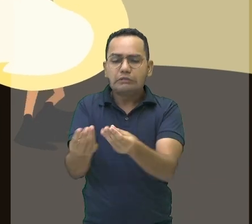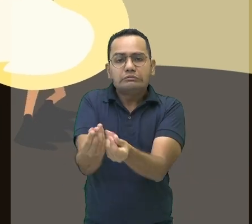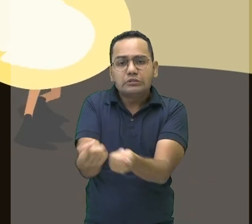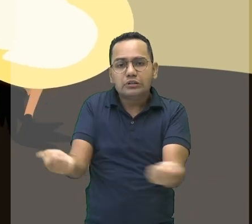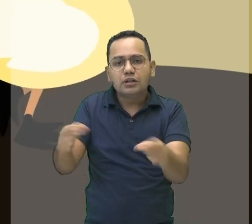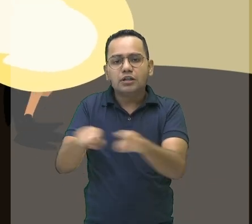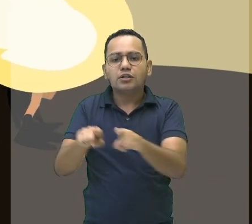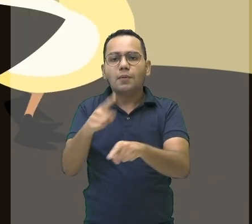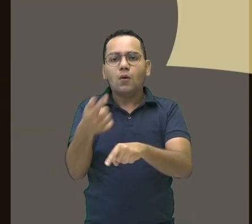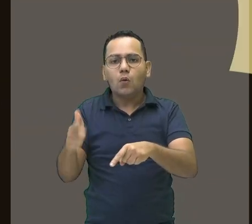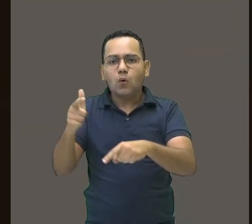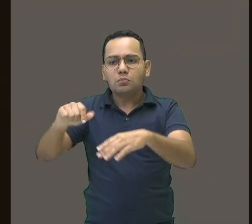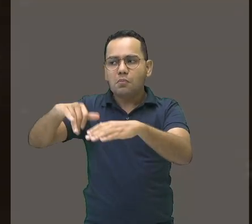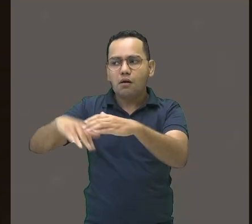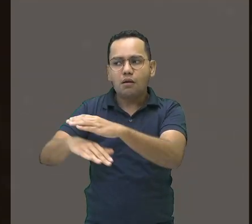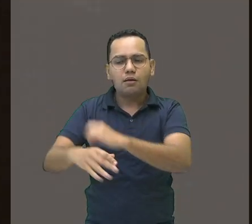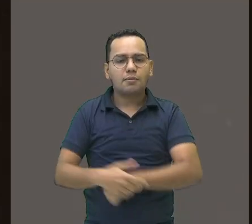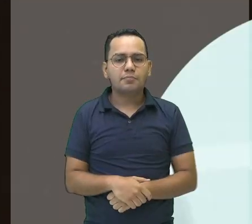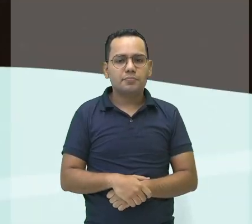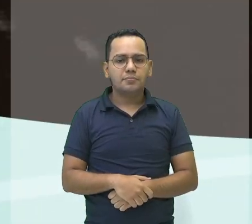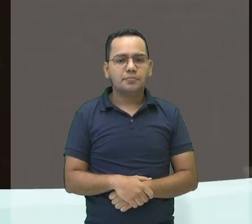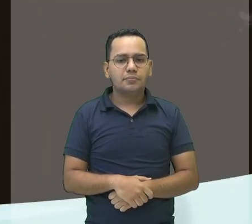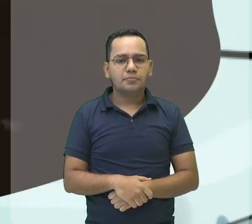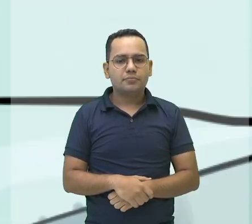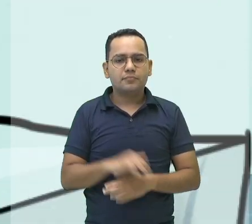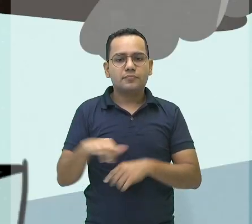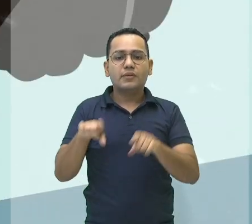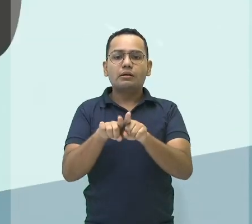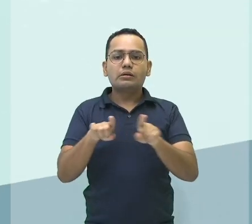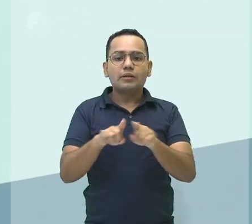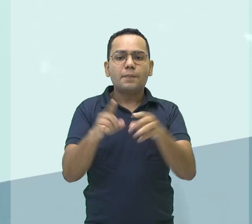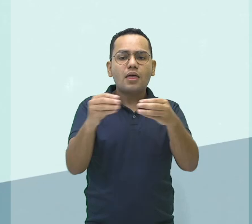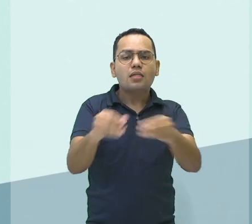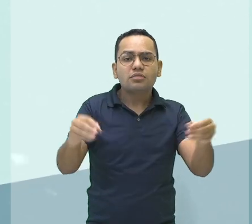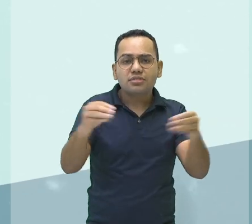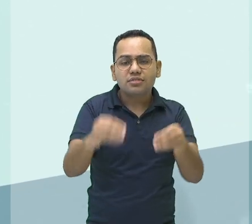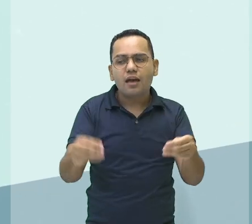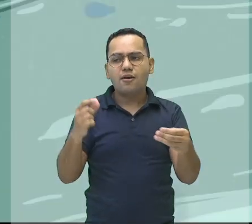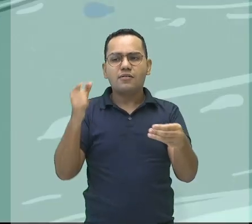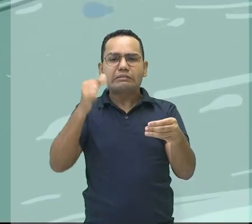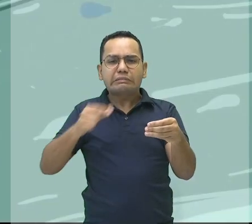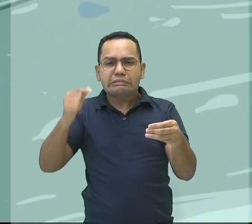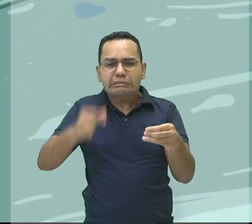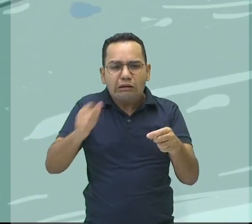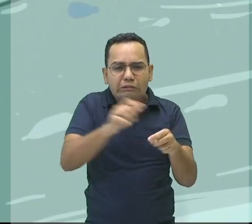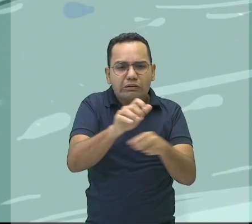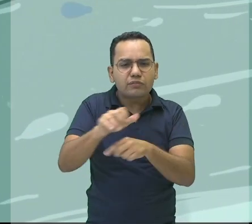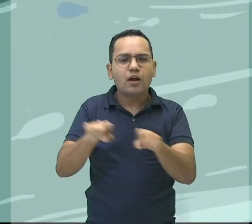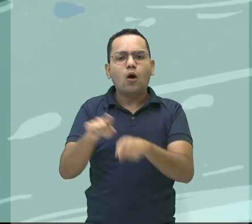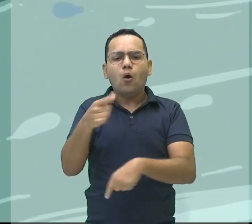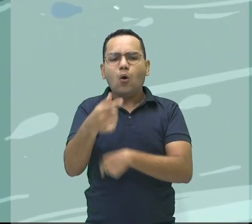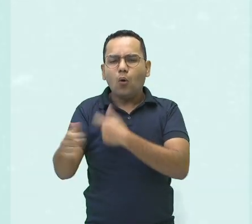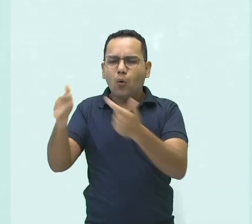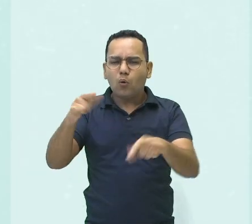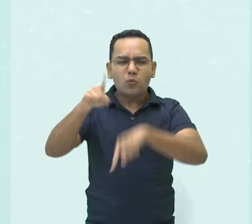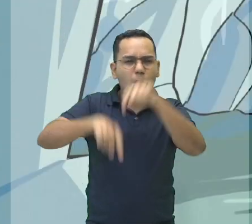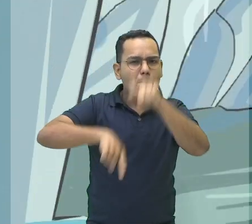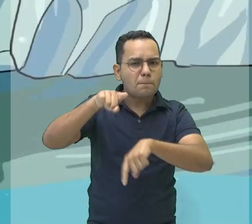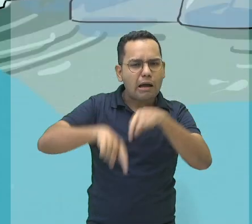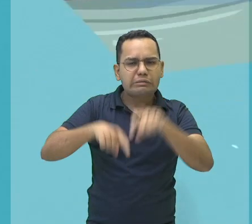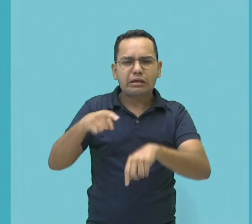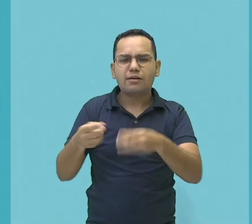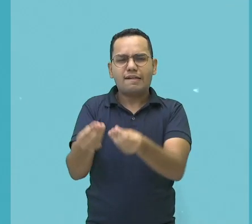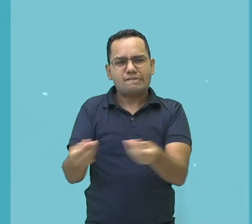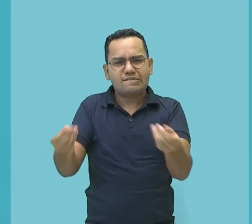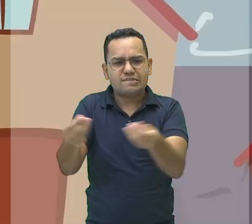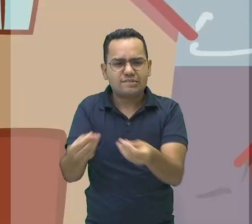ambientes subterrâneos, da salinização de terras pela irrigação, da exploração insustentável dos recursos hídricos